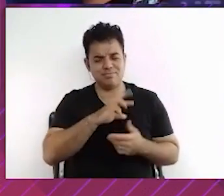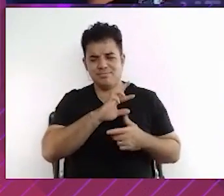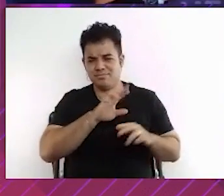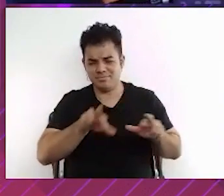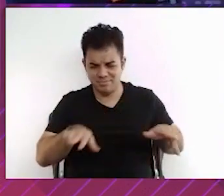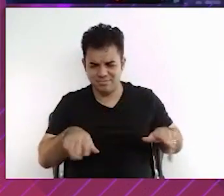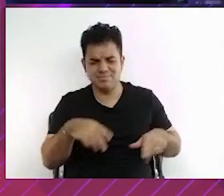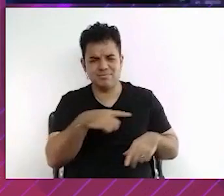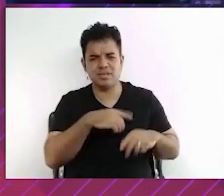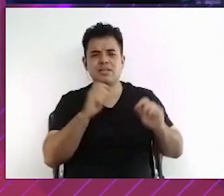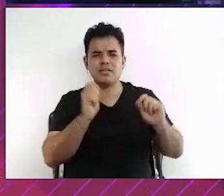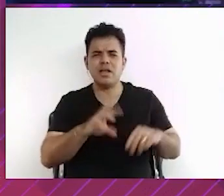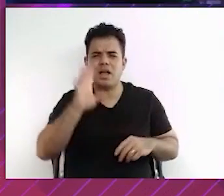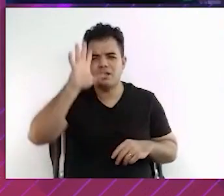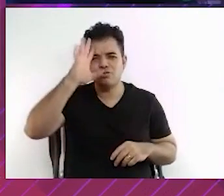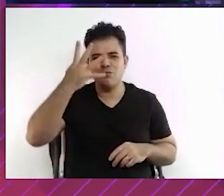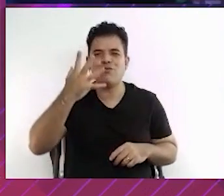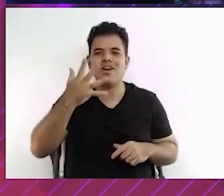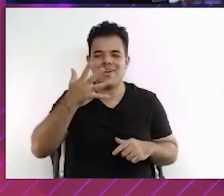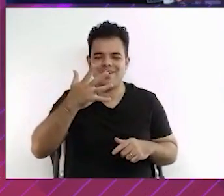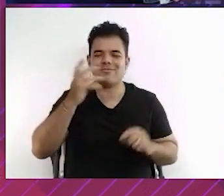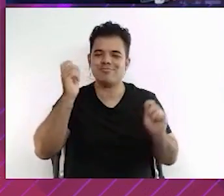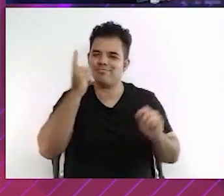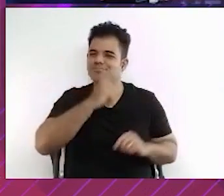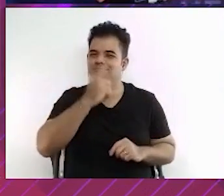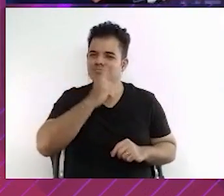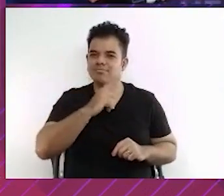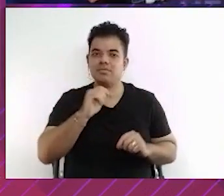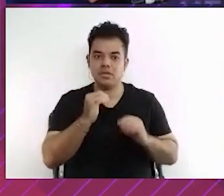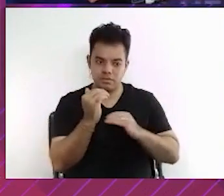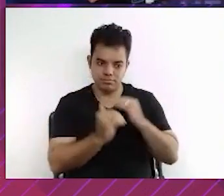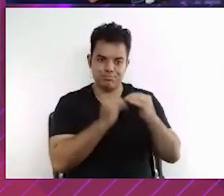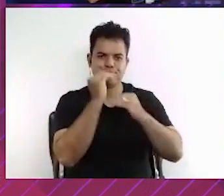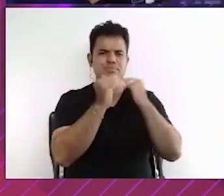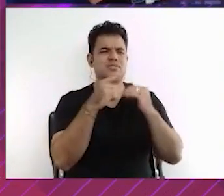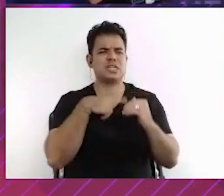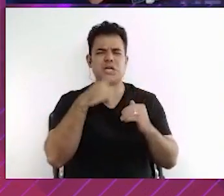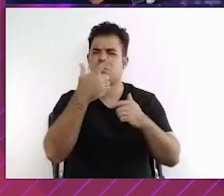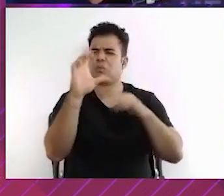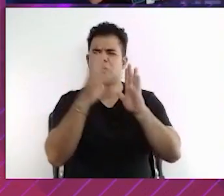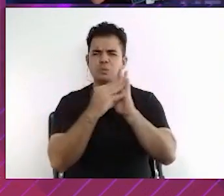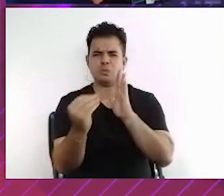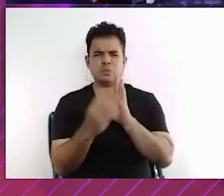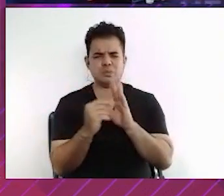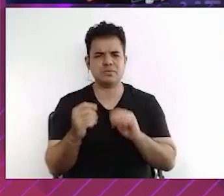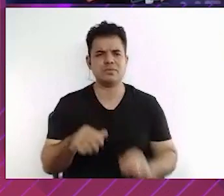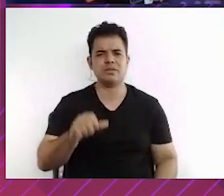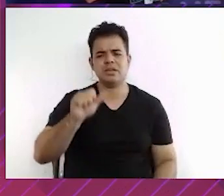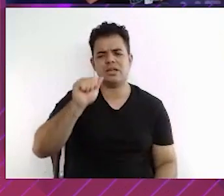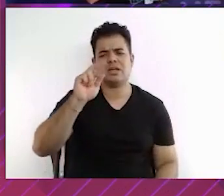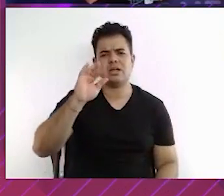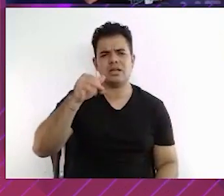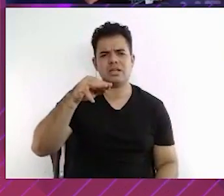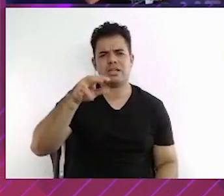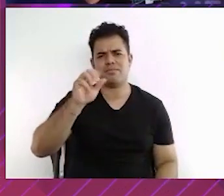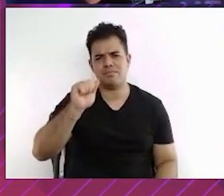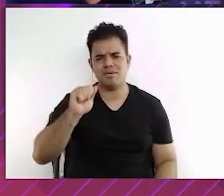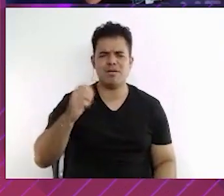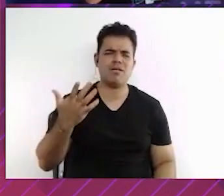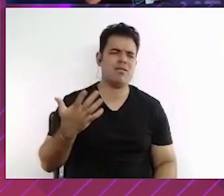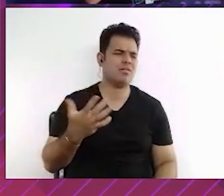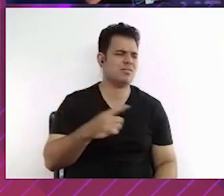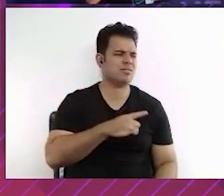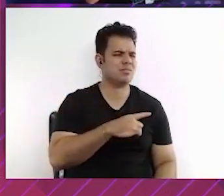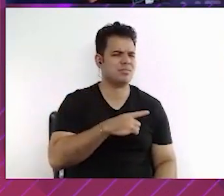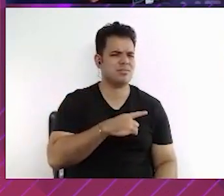possível. Mas, se você quiser evoluir, tem vários outros modelos. Tem Arima, tem Sorimax, e